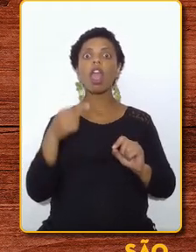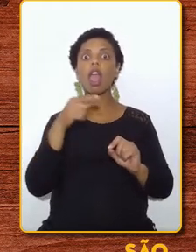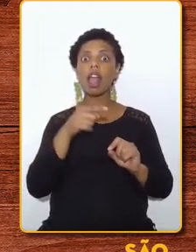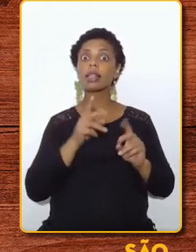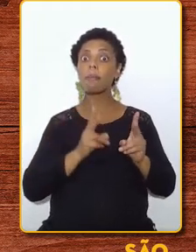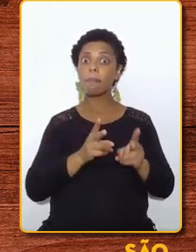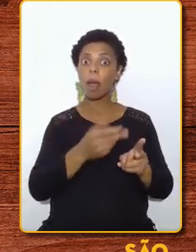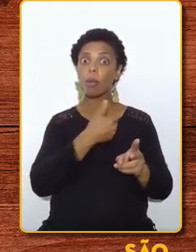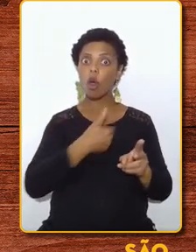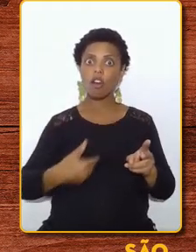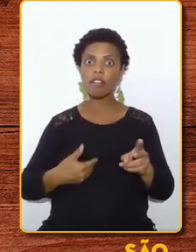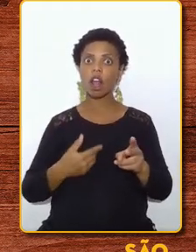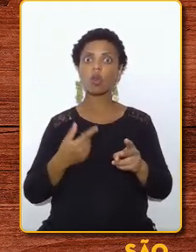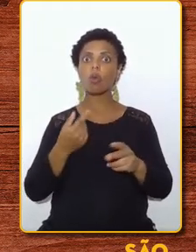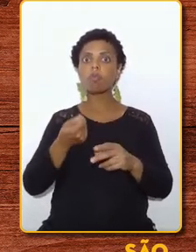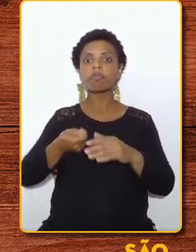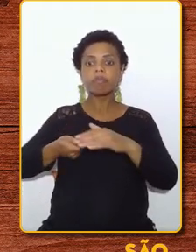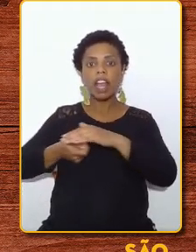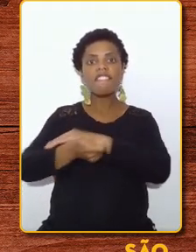como nunca se viu,